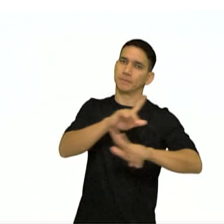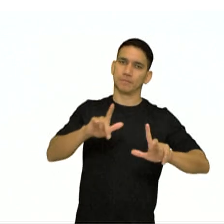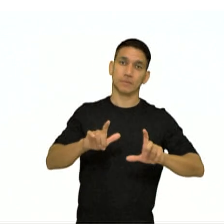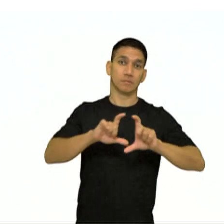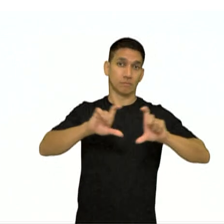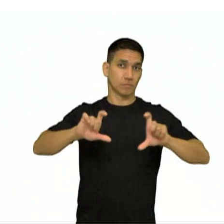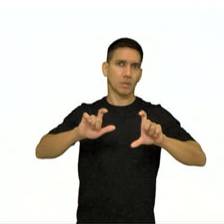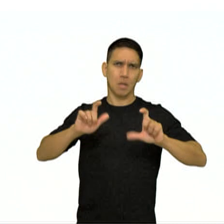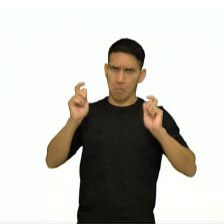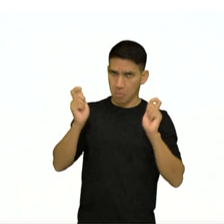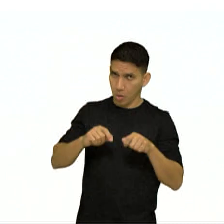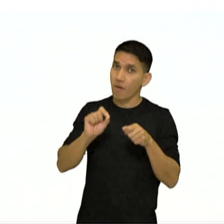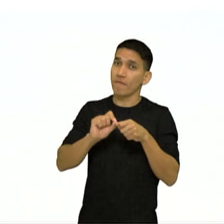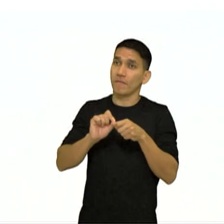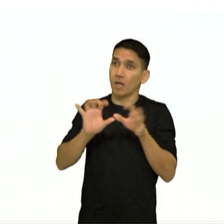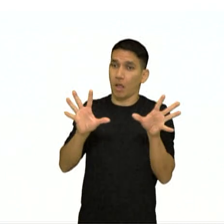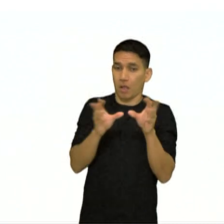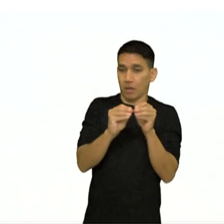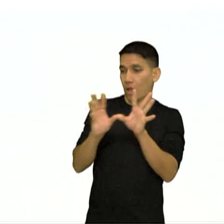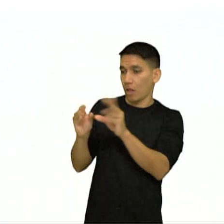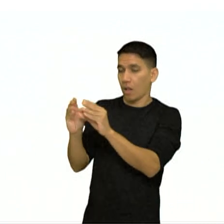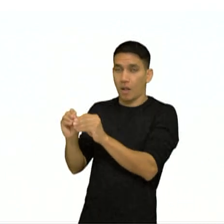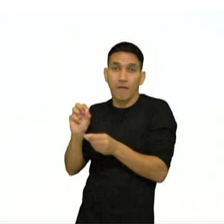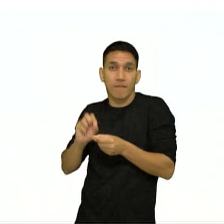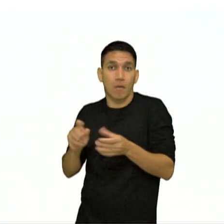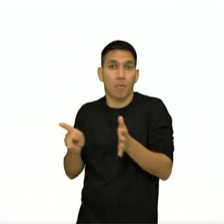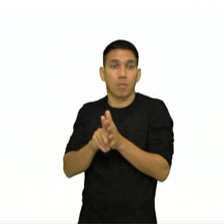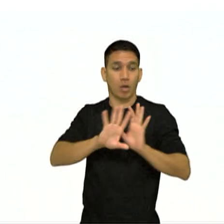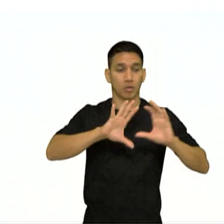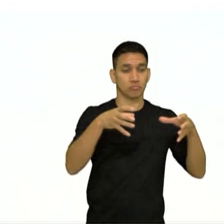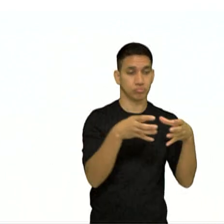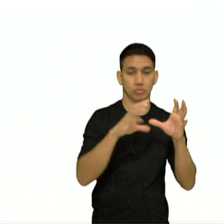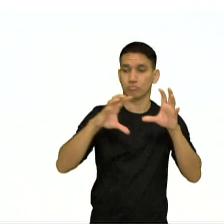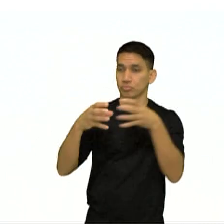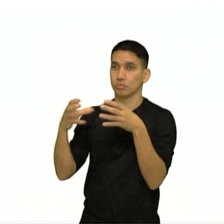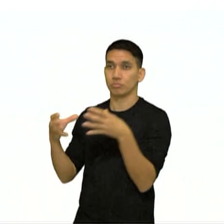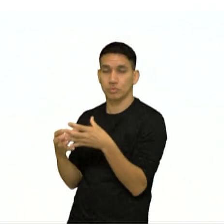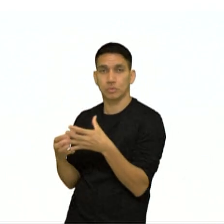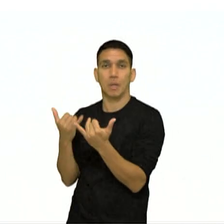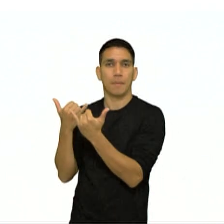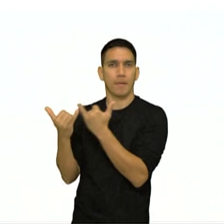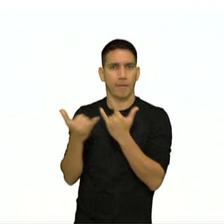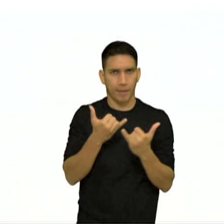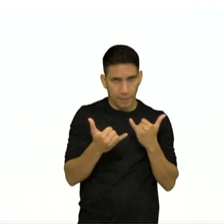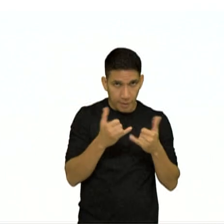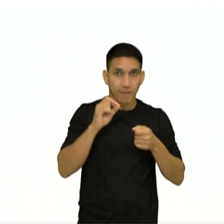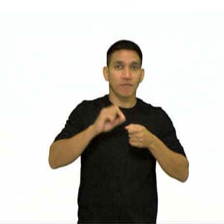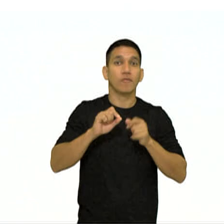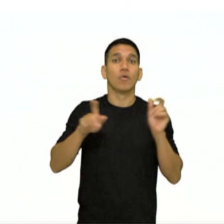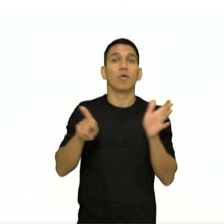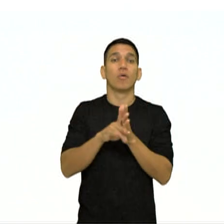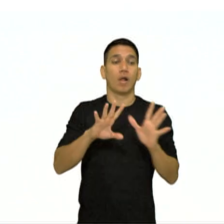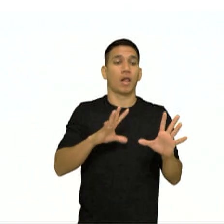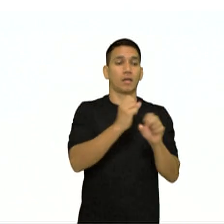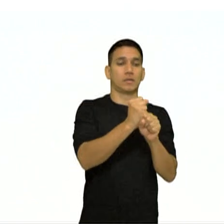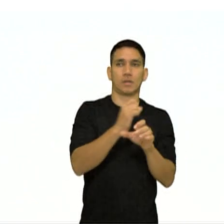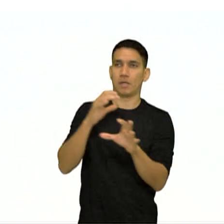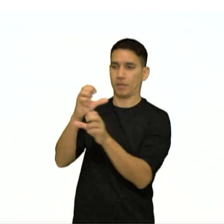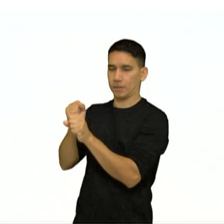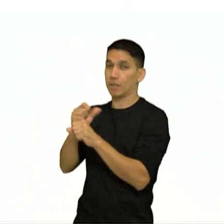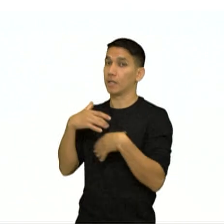mas é possível simplificar os fazendo os devidos e agrupamentos em termos semelhantes e realizando as somas